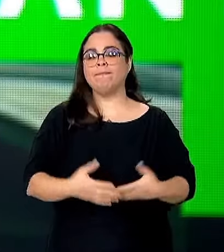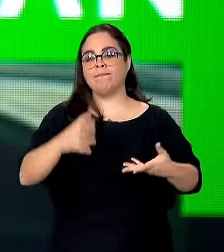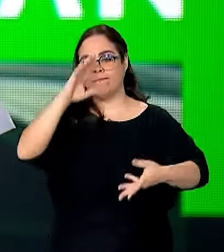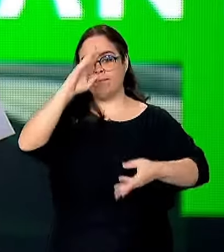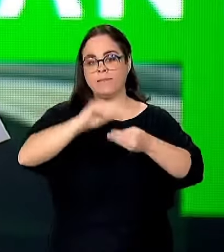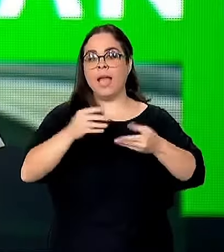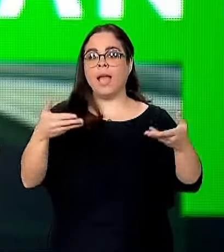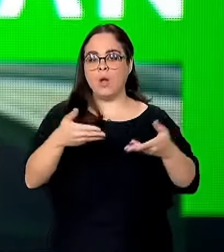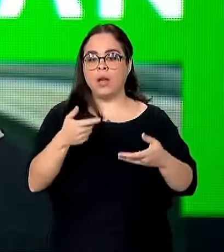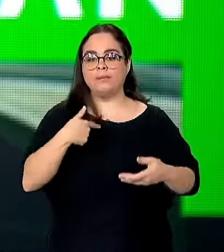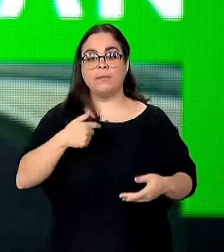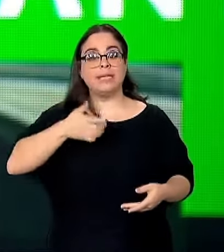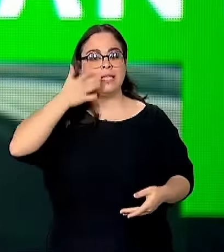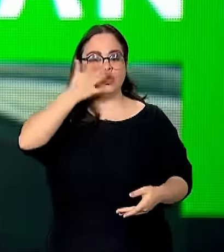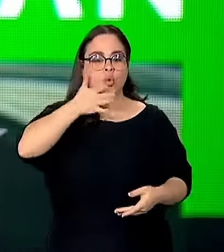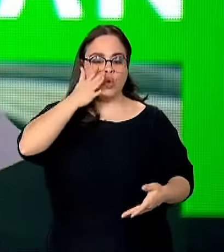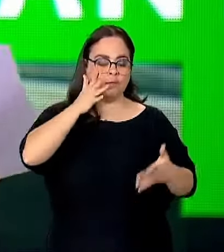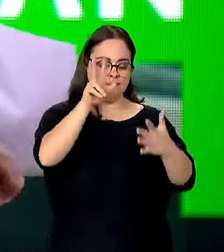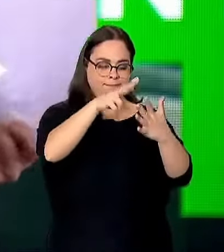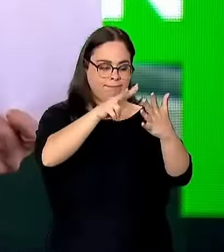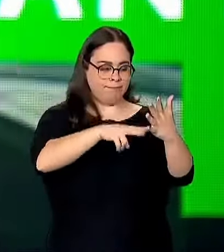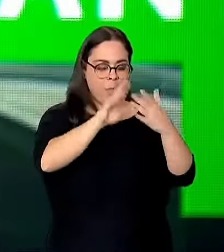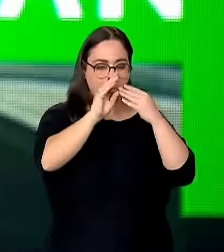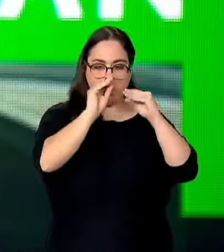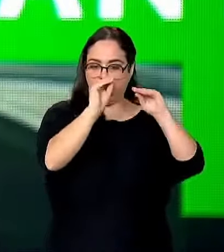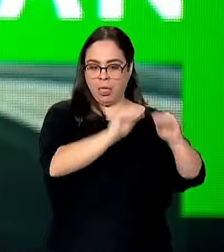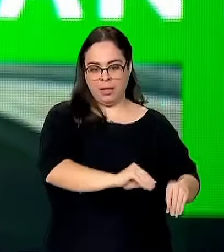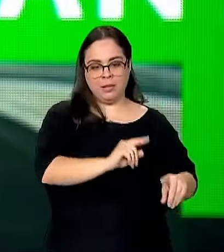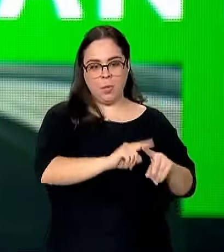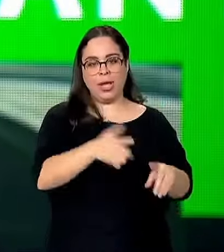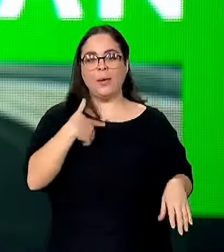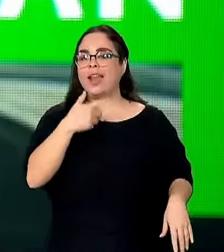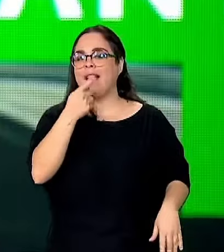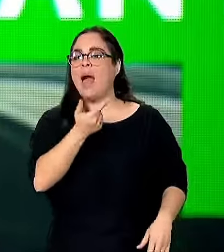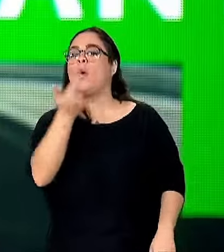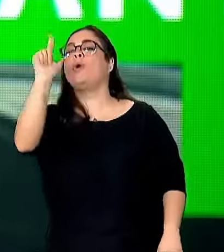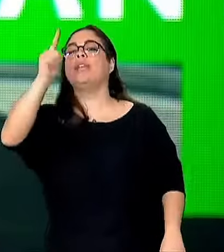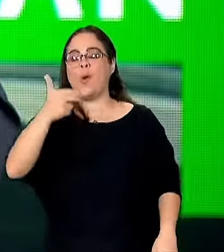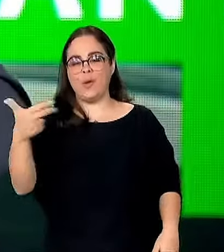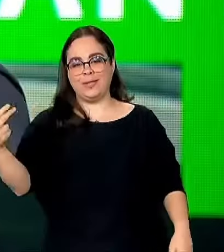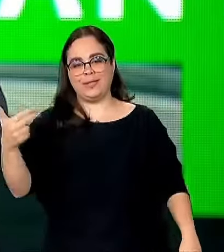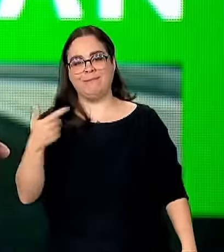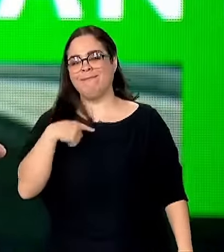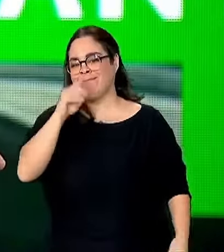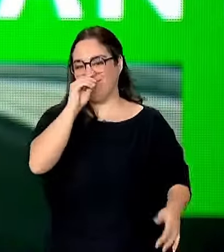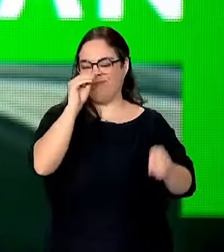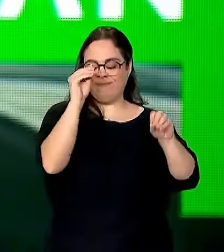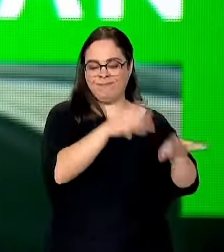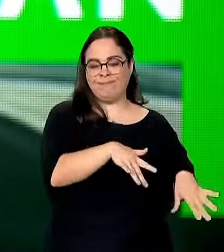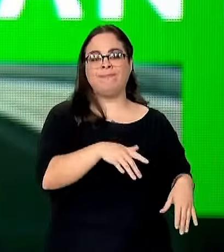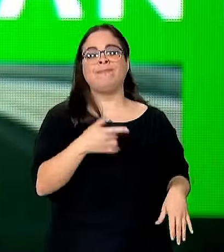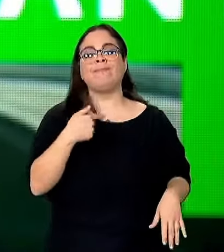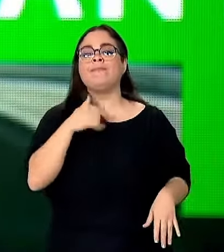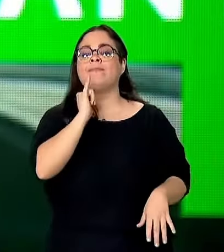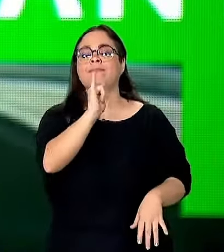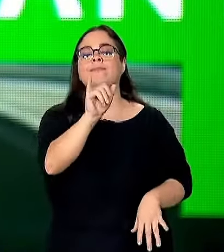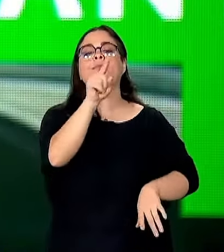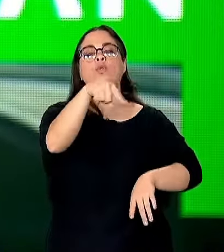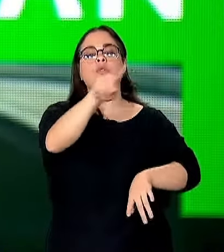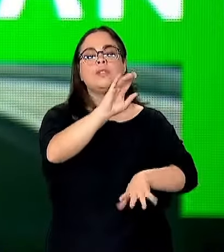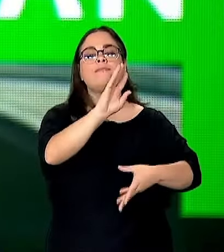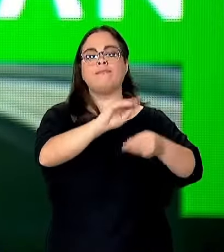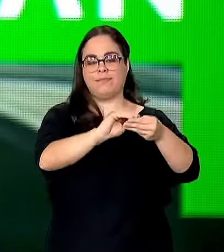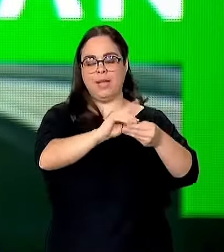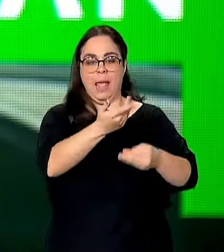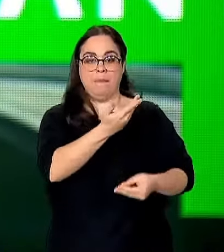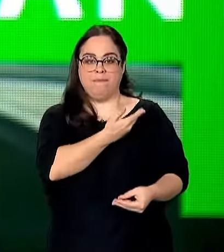Eu tenho um discurso por escrito, eu nem li aqui, porque o discurso não falava o que eu ia falar, então eu resolvi falar. Eu queria só dizer para vocês o seguinte,